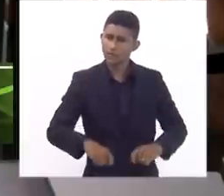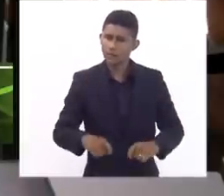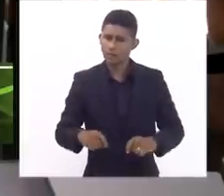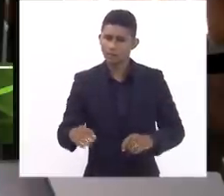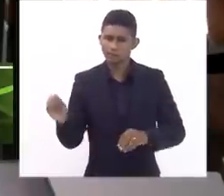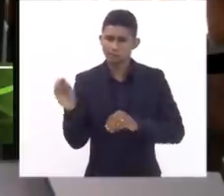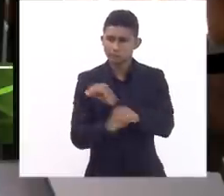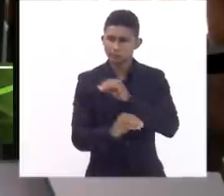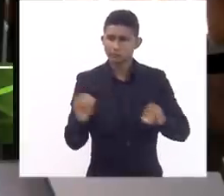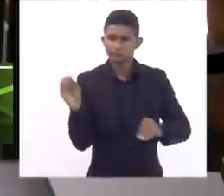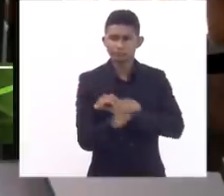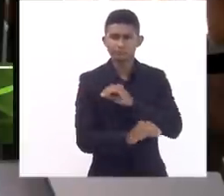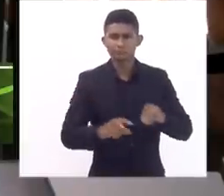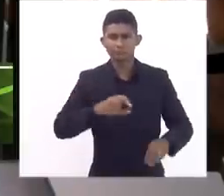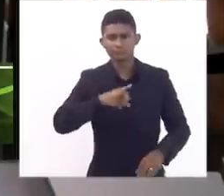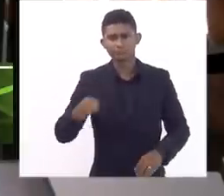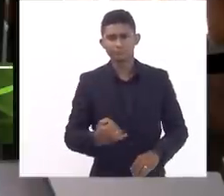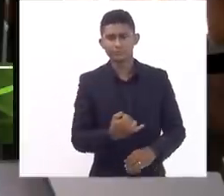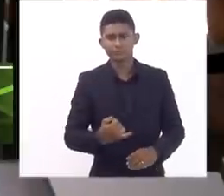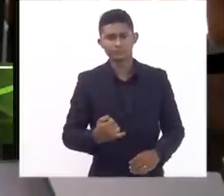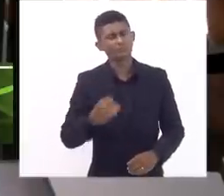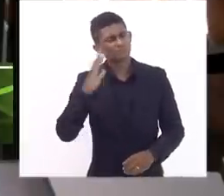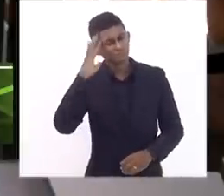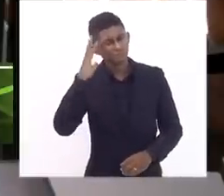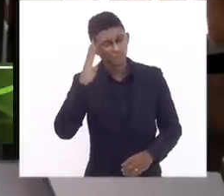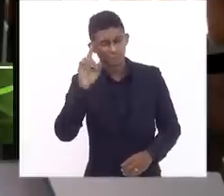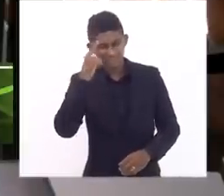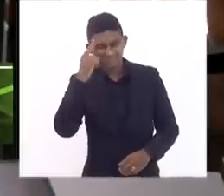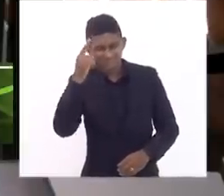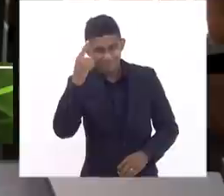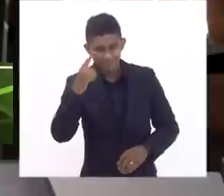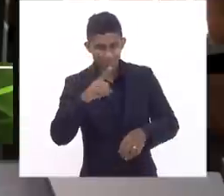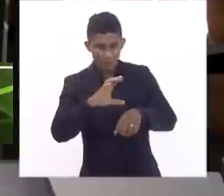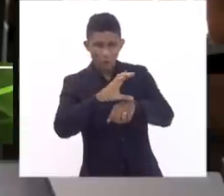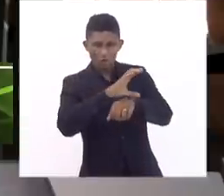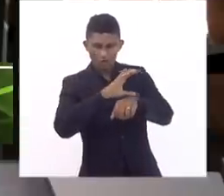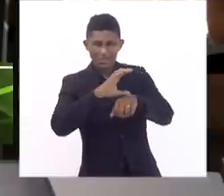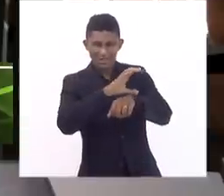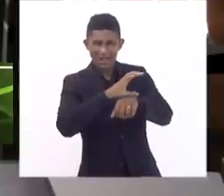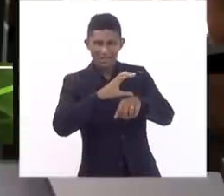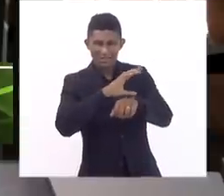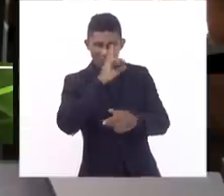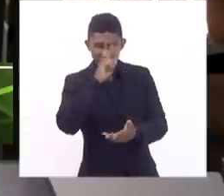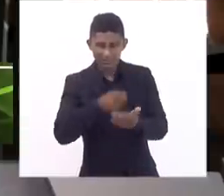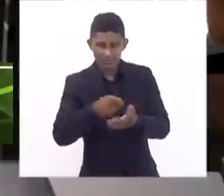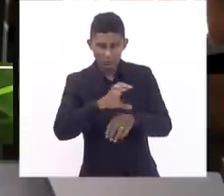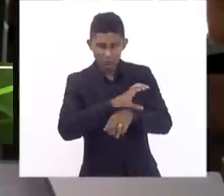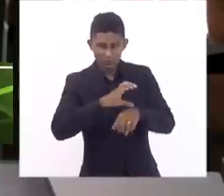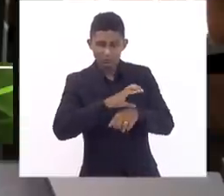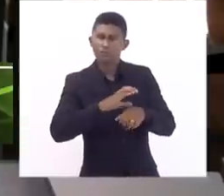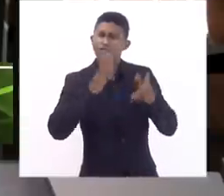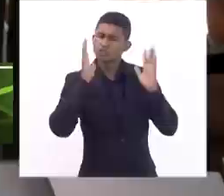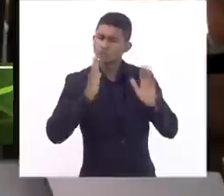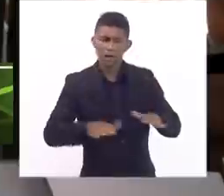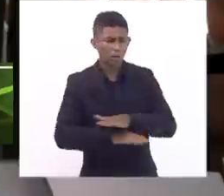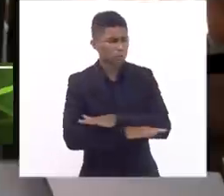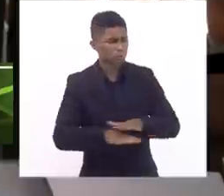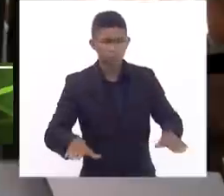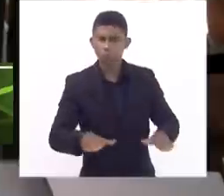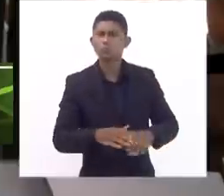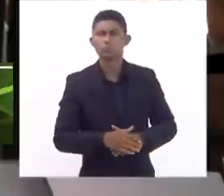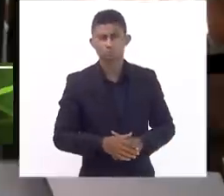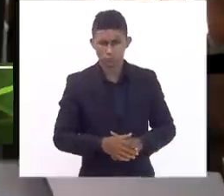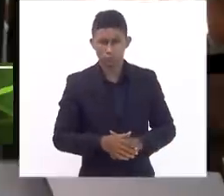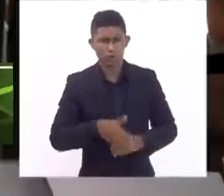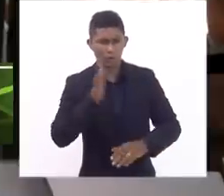Essa questão da constitucionalidade, ela foi superada. Foi superada.